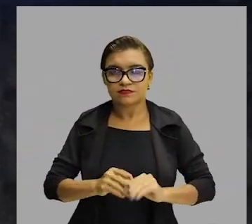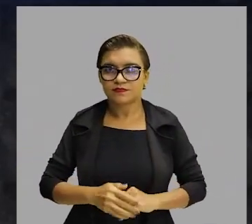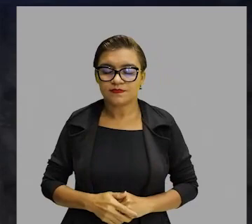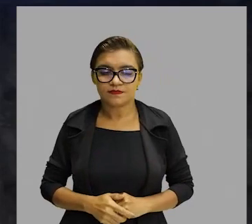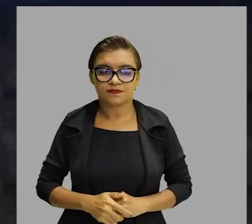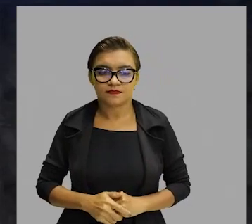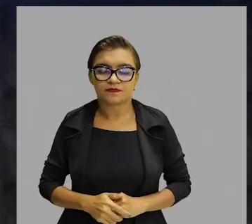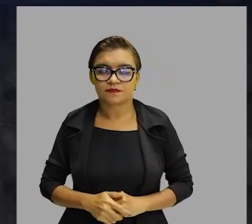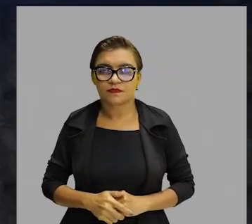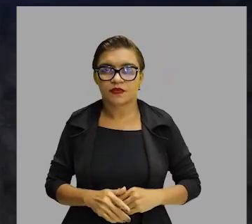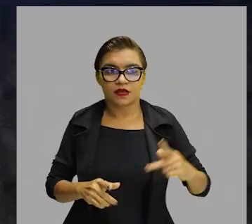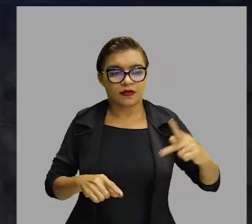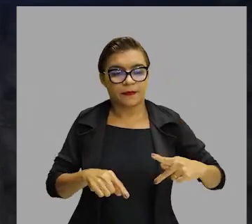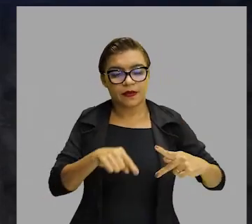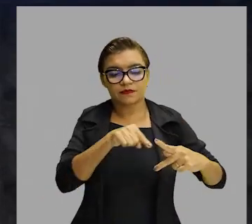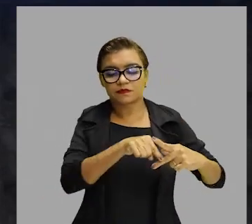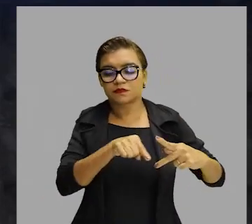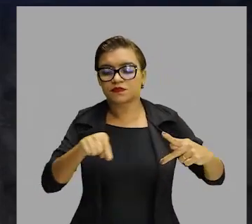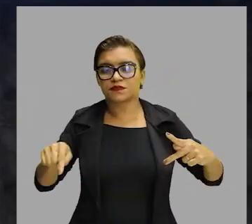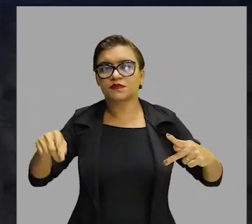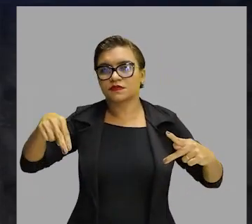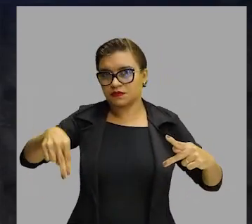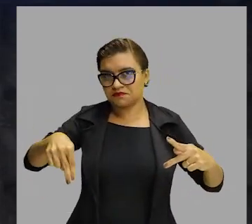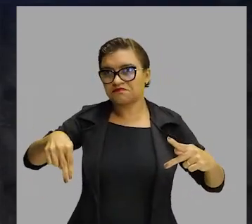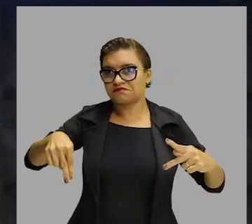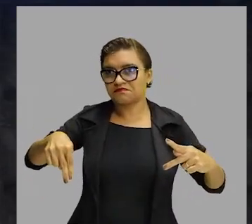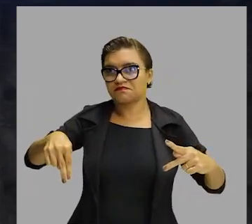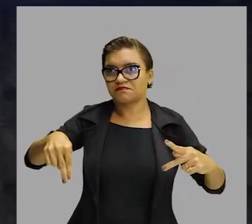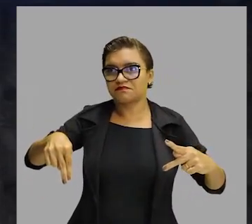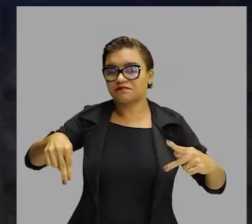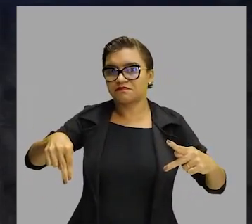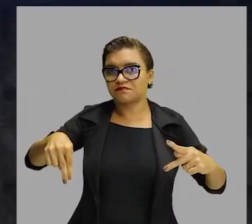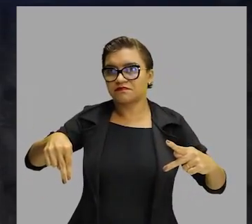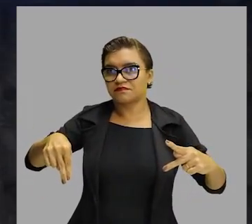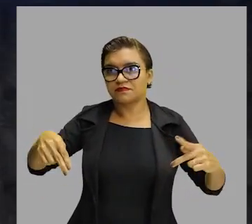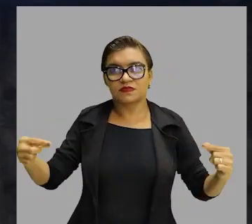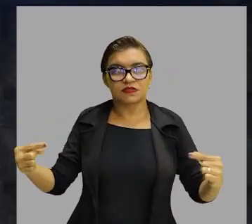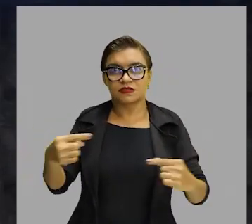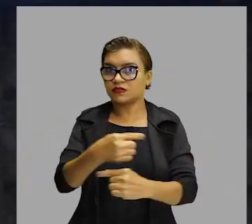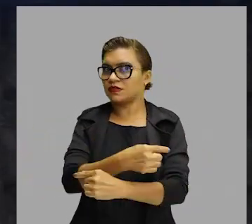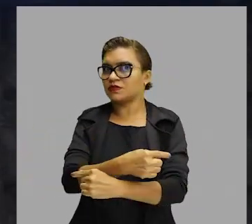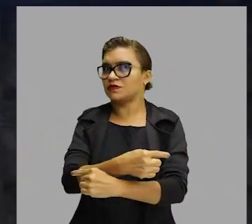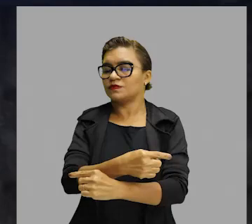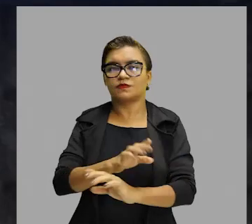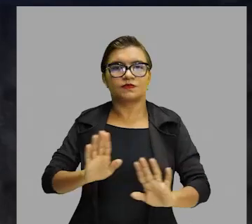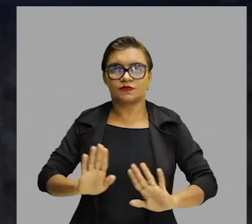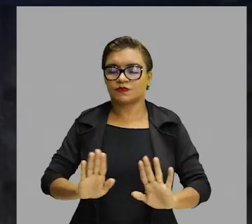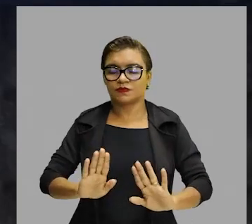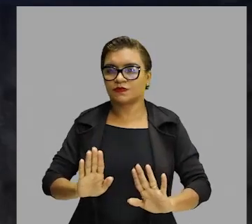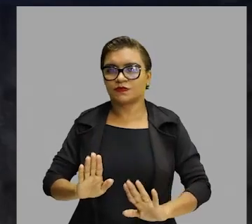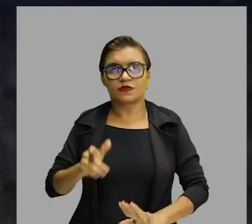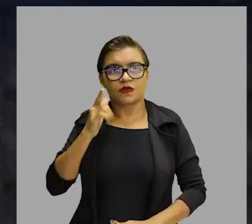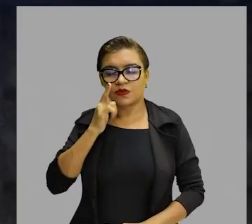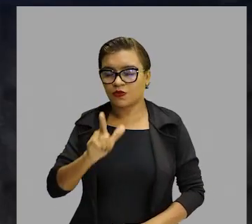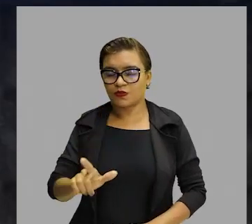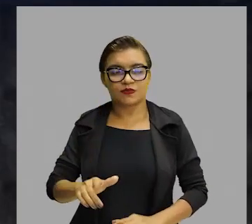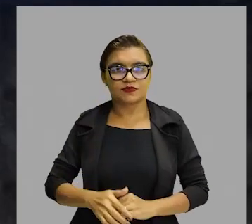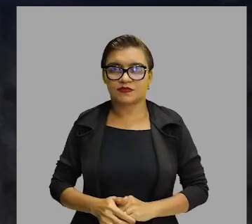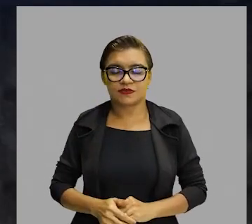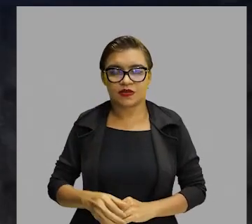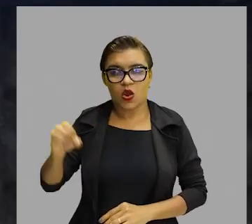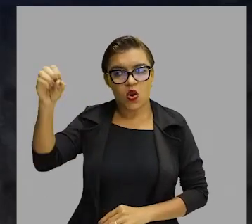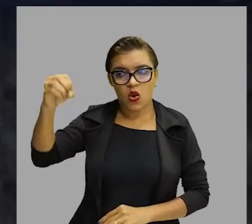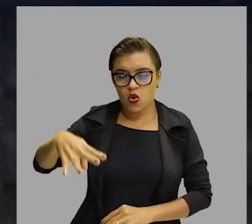do anodo para o cátodo, certo? Sentido contrário, ele não passa, não acontece a emissão de